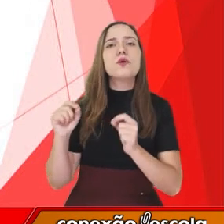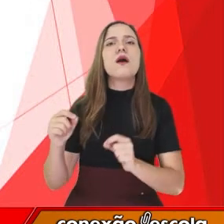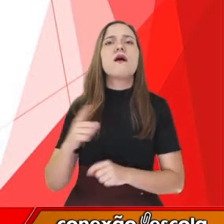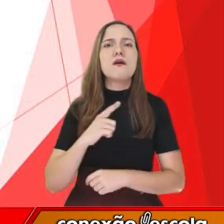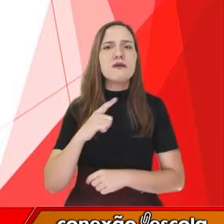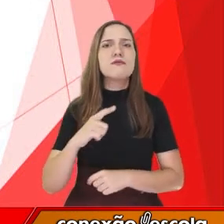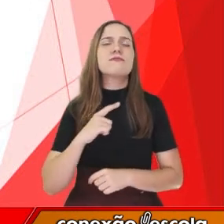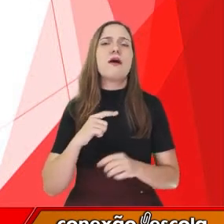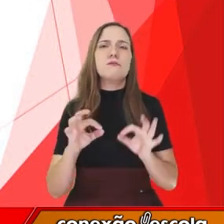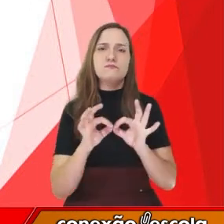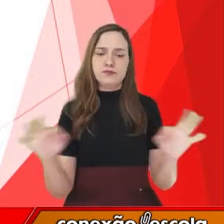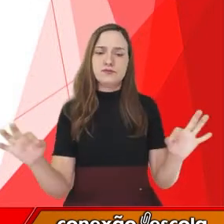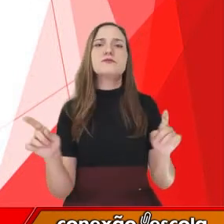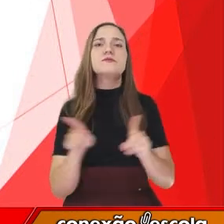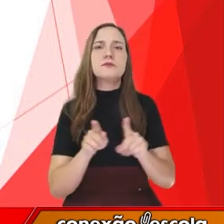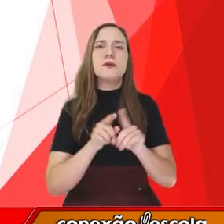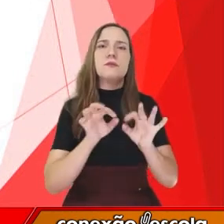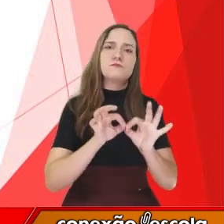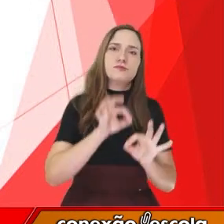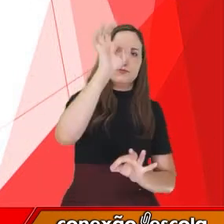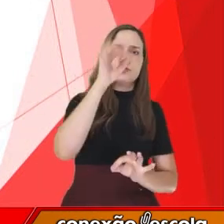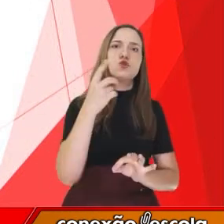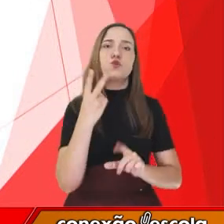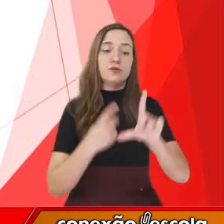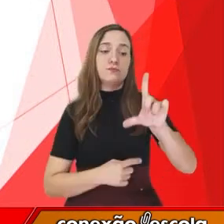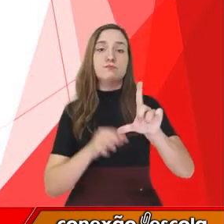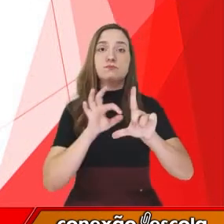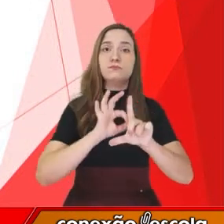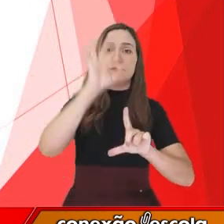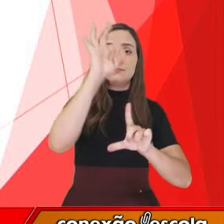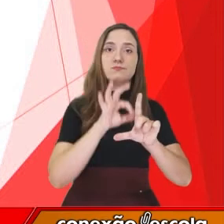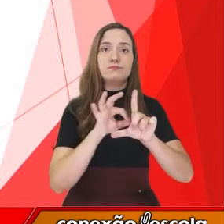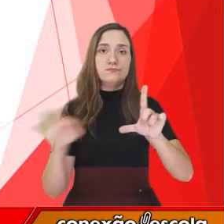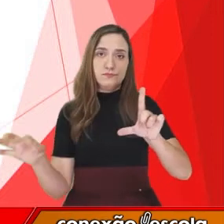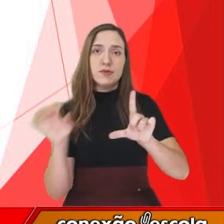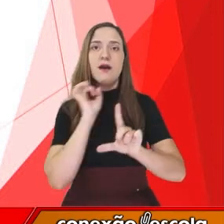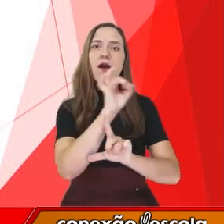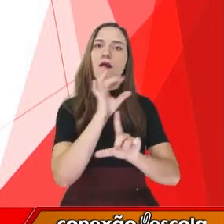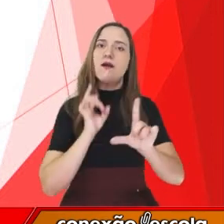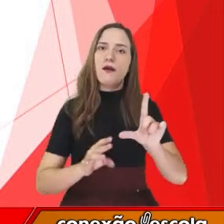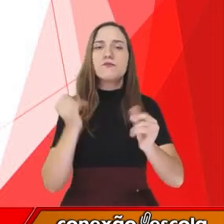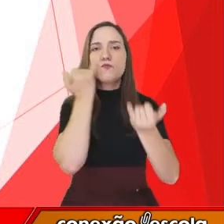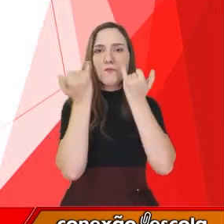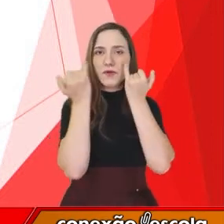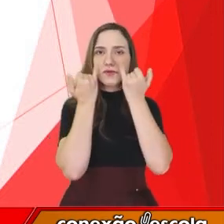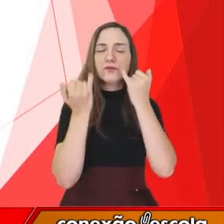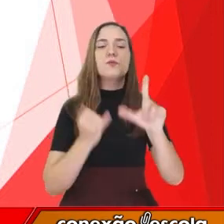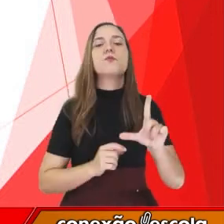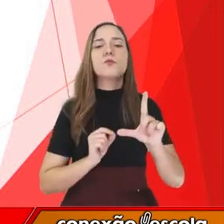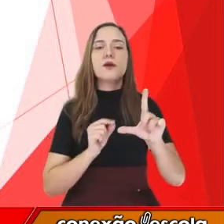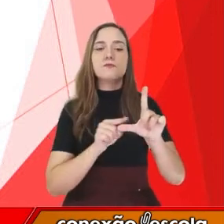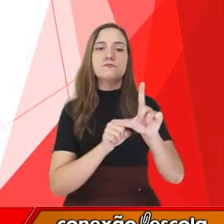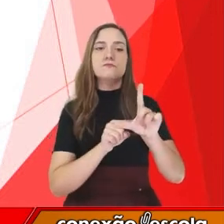linha horizontal e uma linha vertical, e cada uma tem um dado. No caso, a vertical é